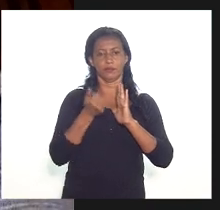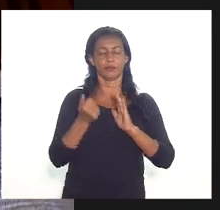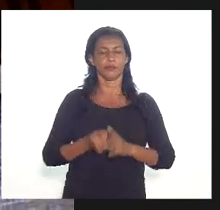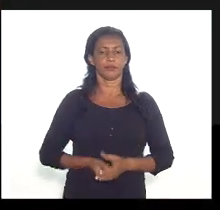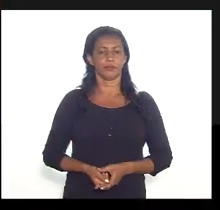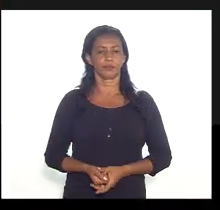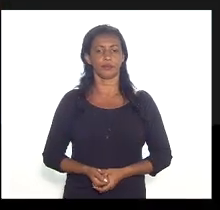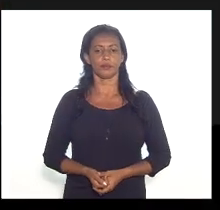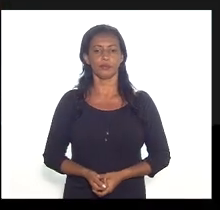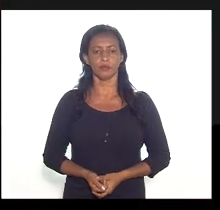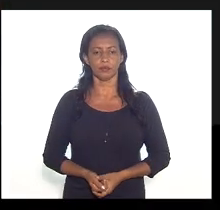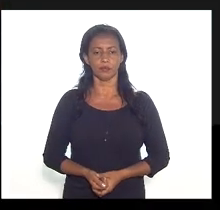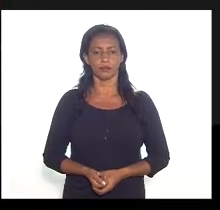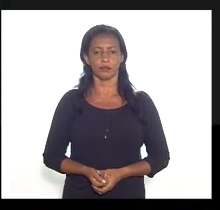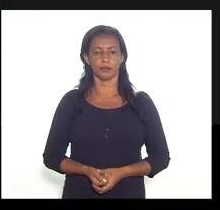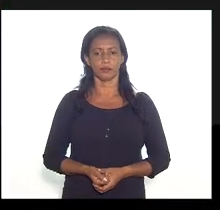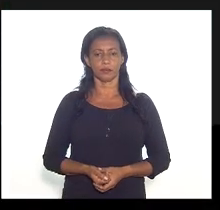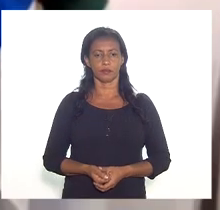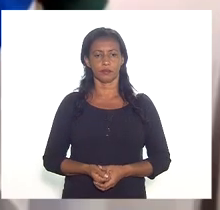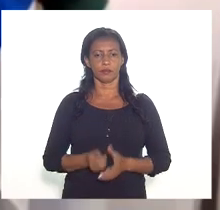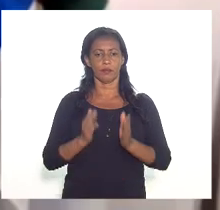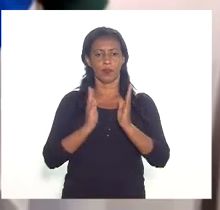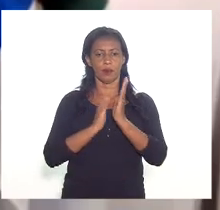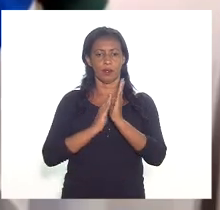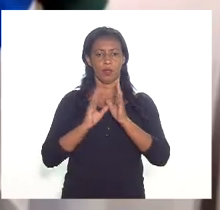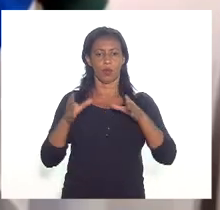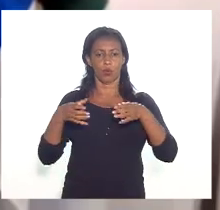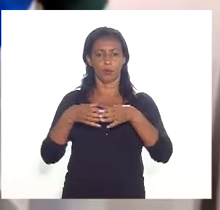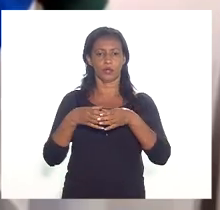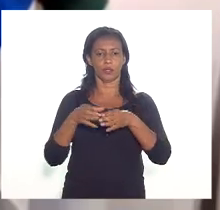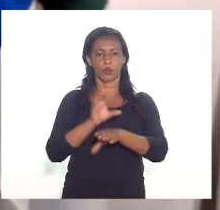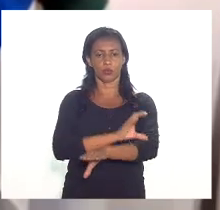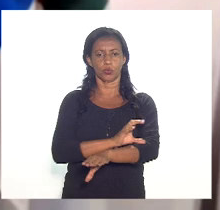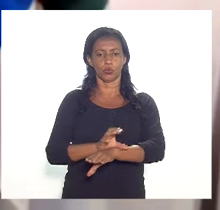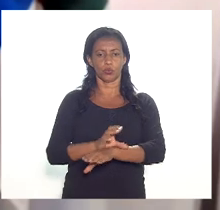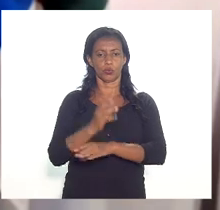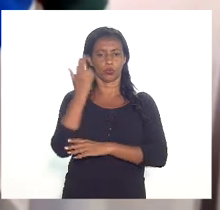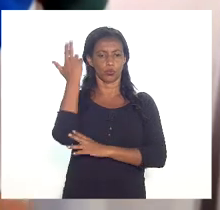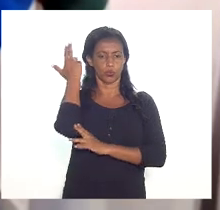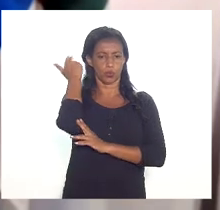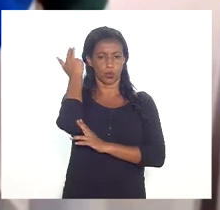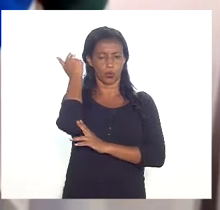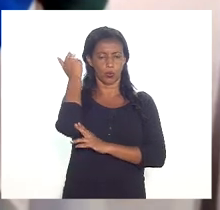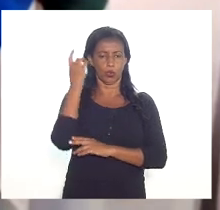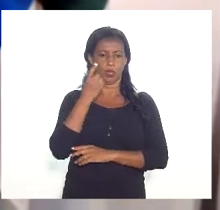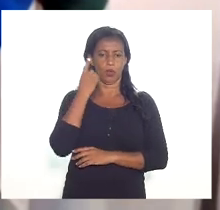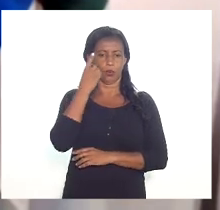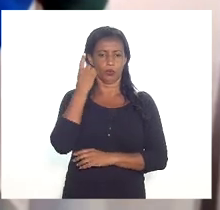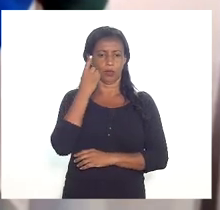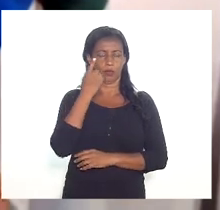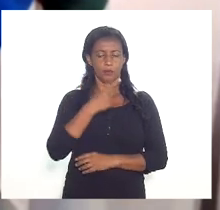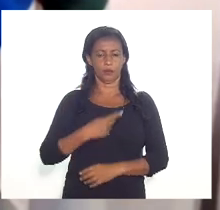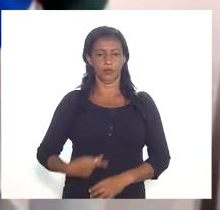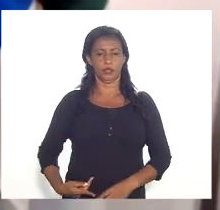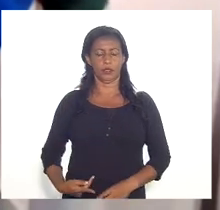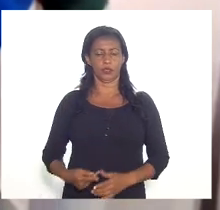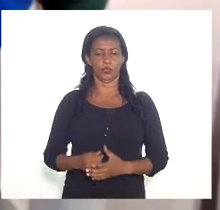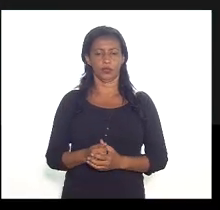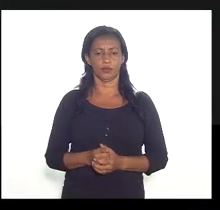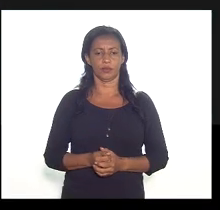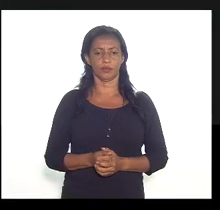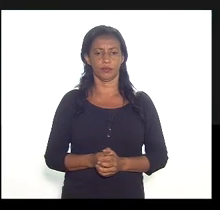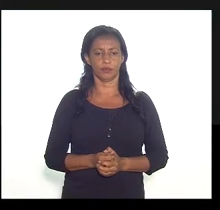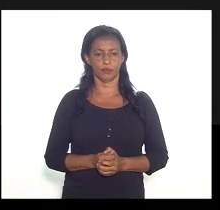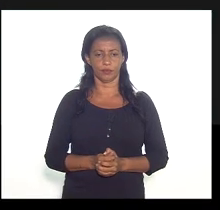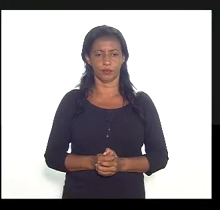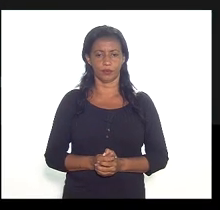redação. Vai emitir parecer pela Comissão de Cultura, Eliomar Coelho. Deputado presidente da comissão, deputado Eliomar Coelho.